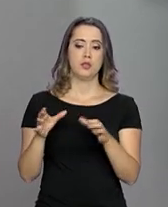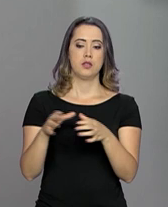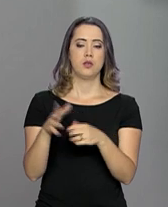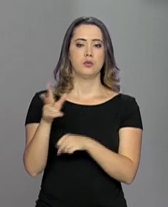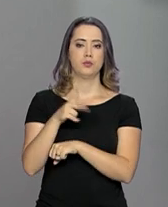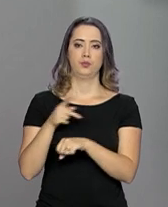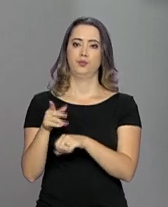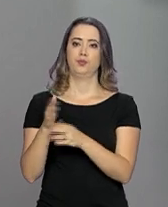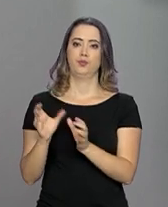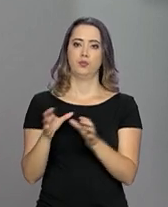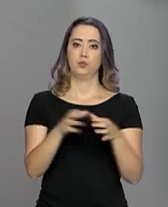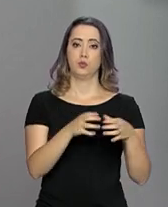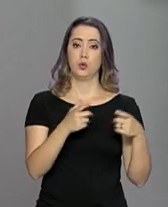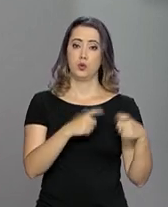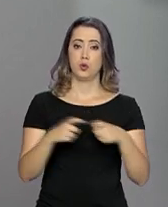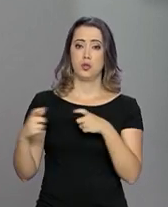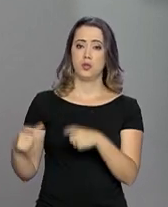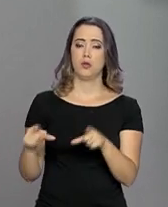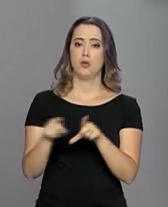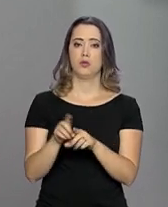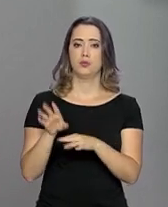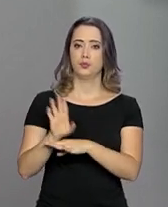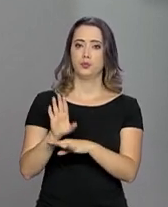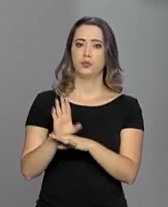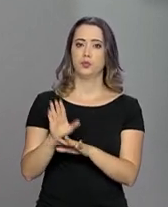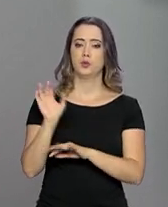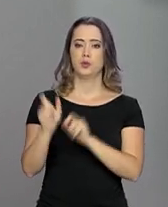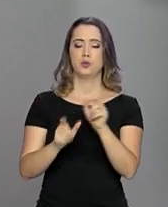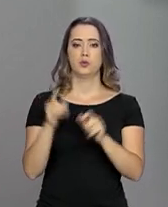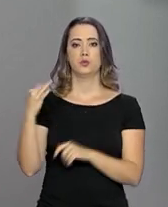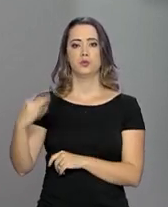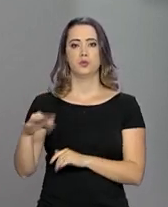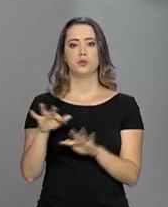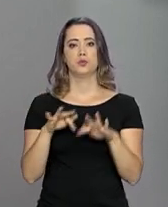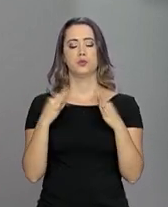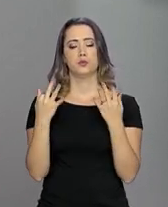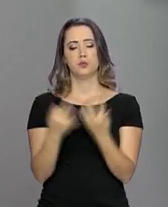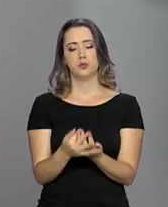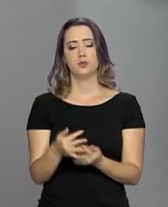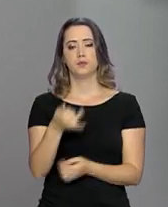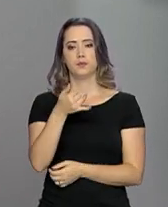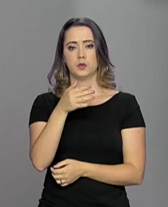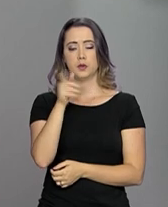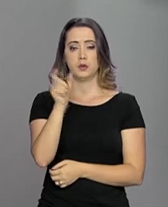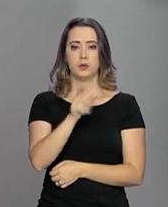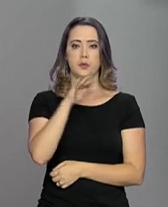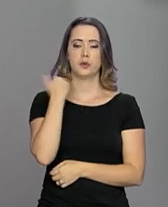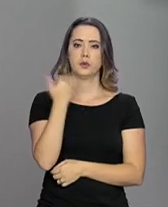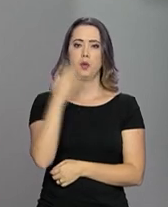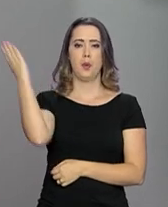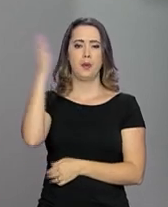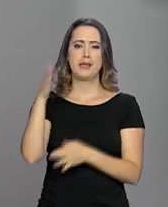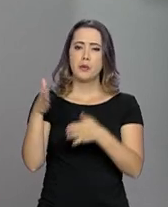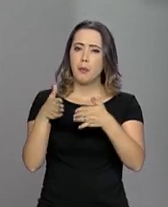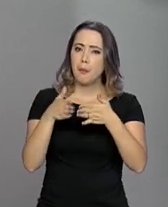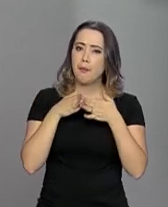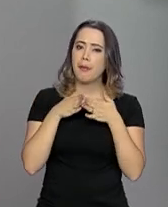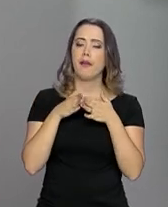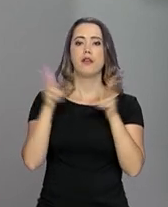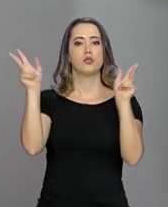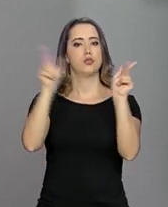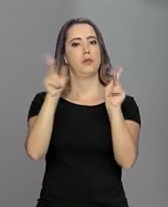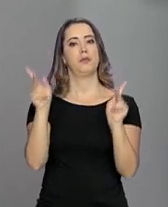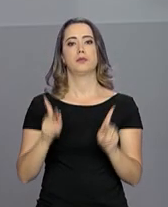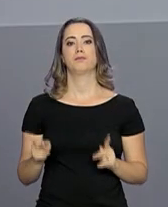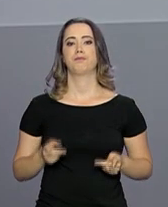prestou solidariedade aos feridos e às famílias dos mortos. Ele disse ainda que o Brasil faz um apelo à moderação, um chamado